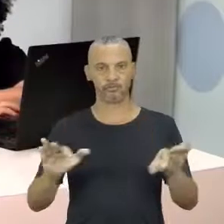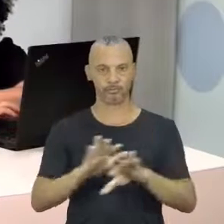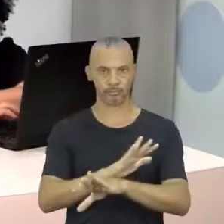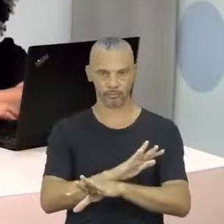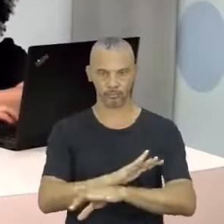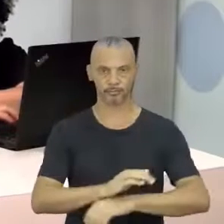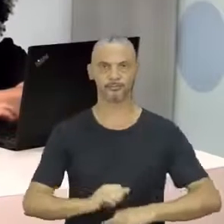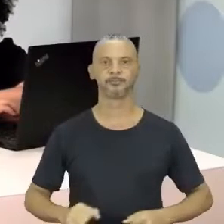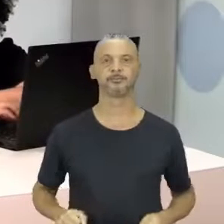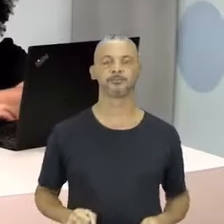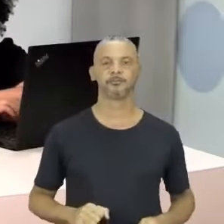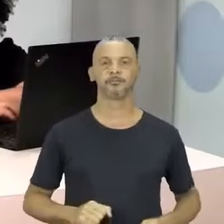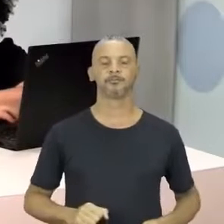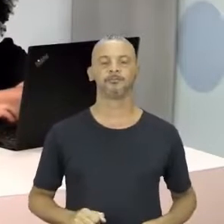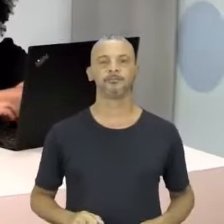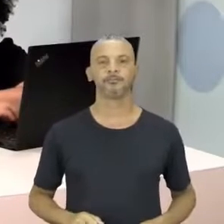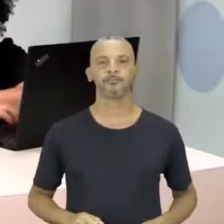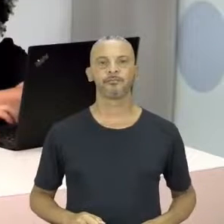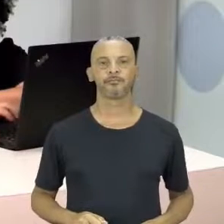encerrado.